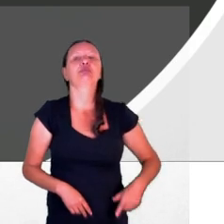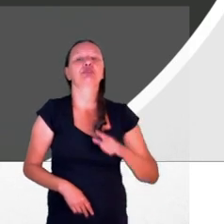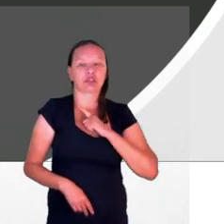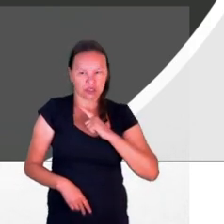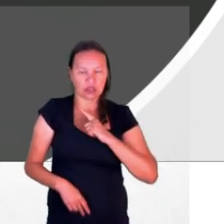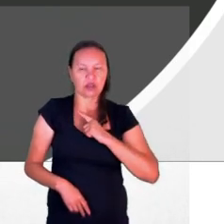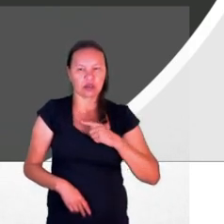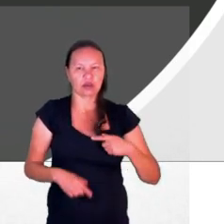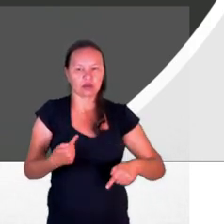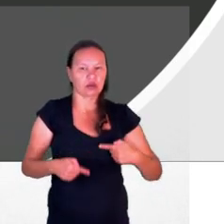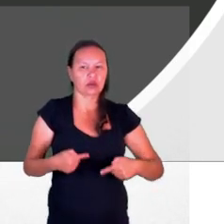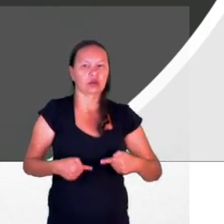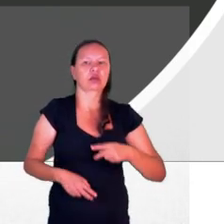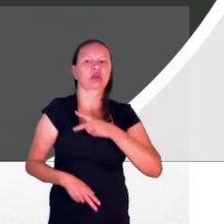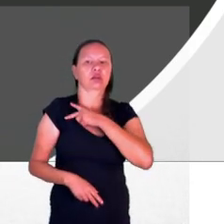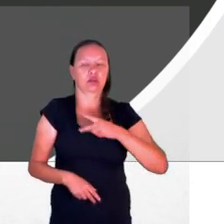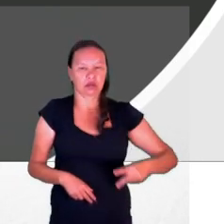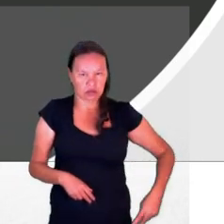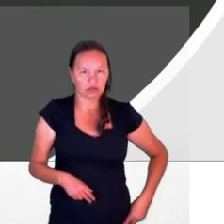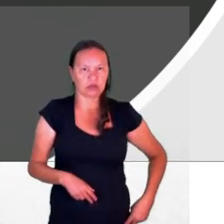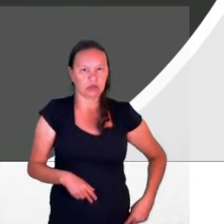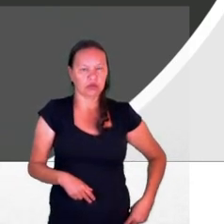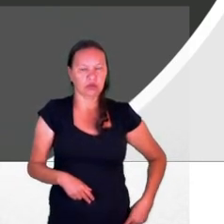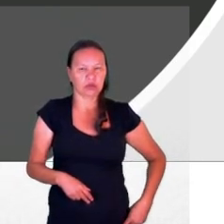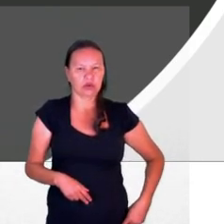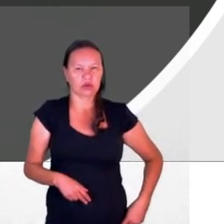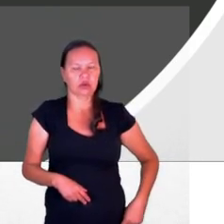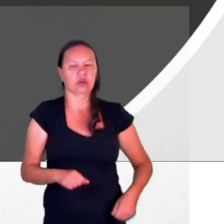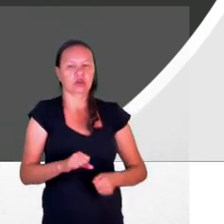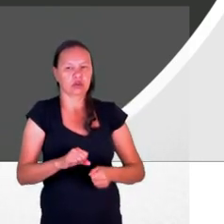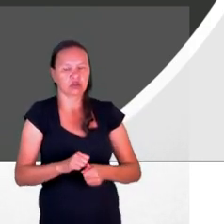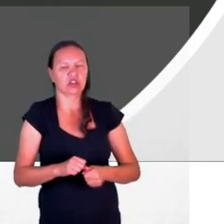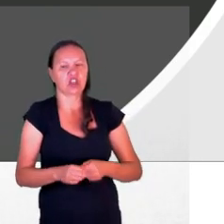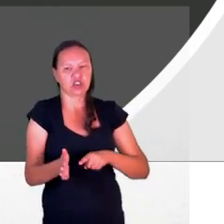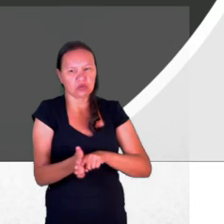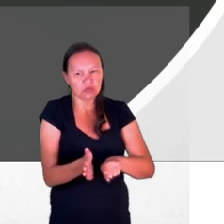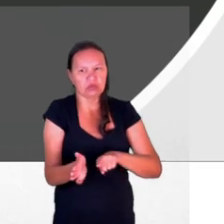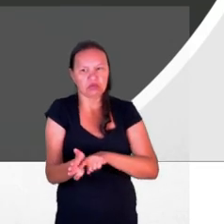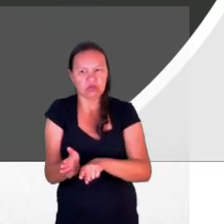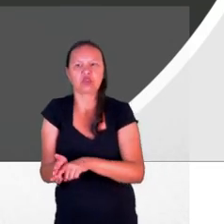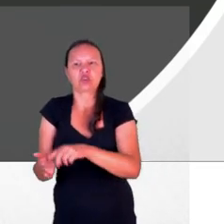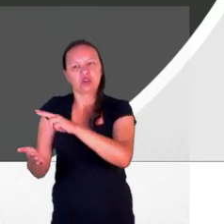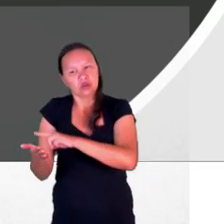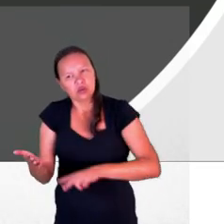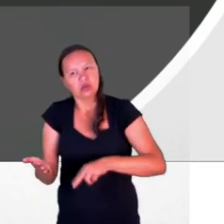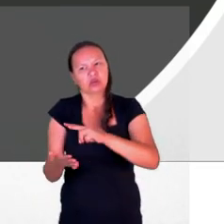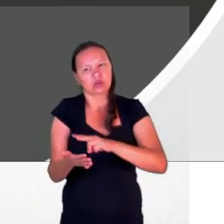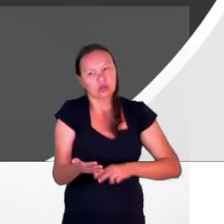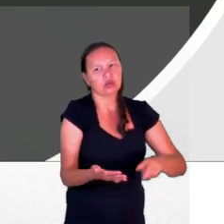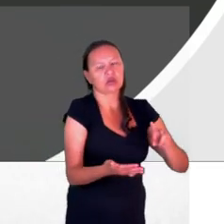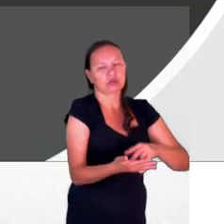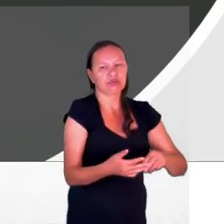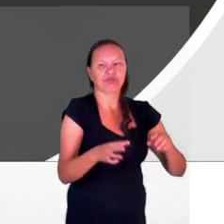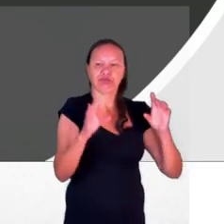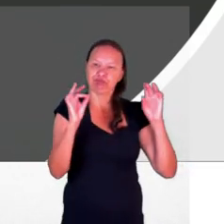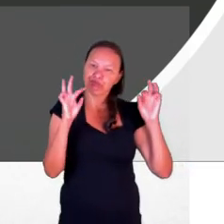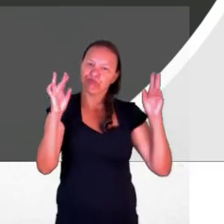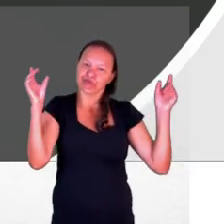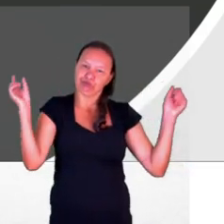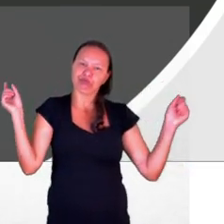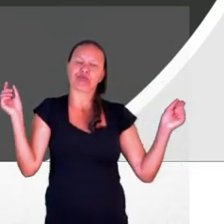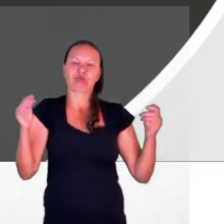política pública eficiente com planejamento com destinação orçamentária etc